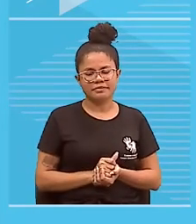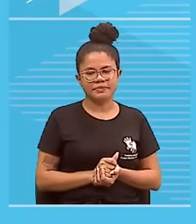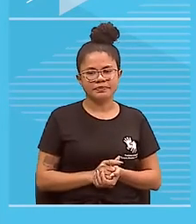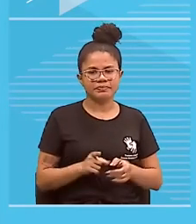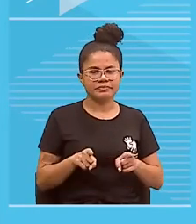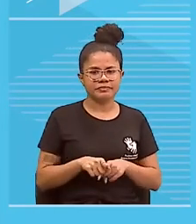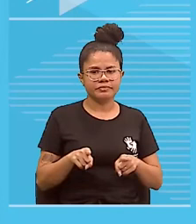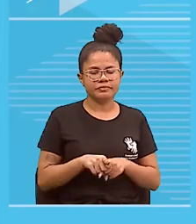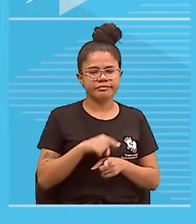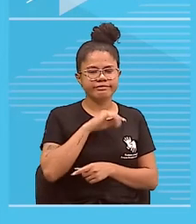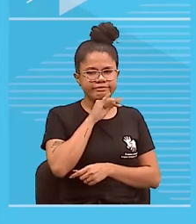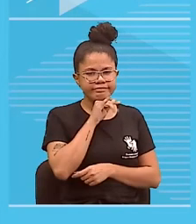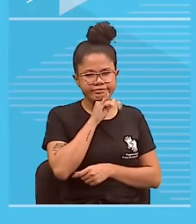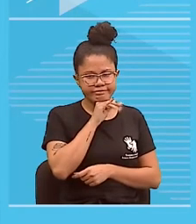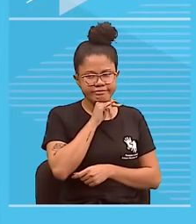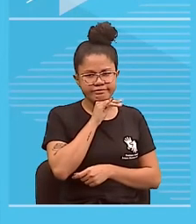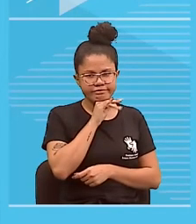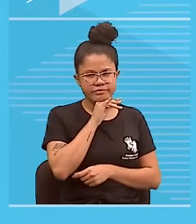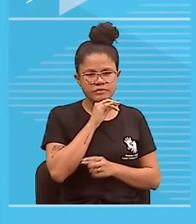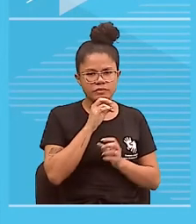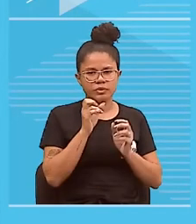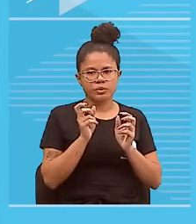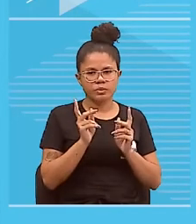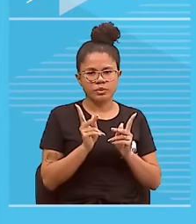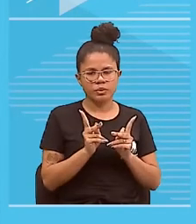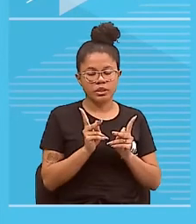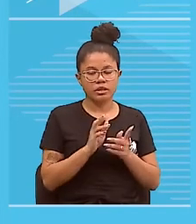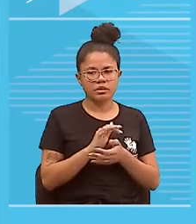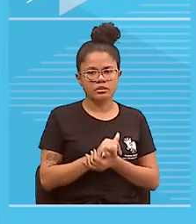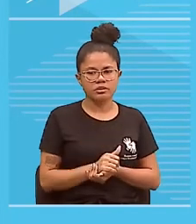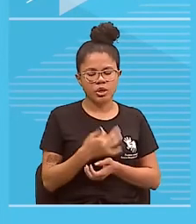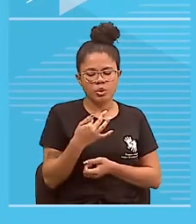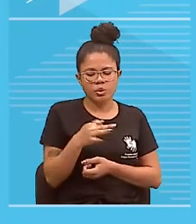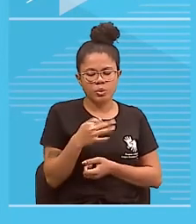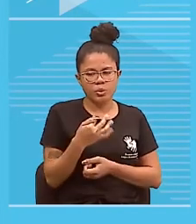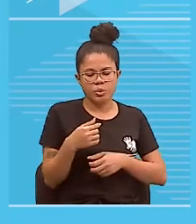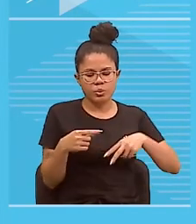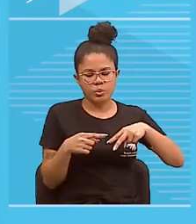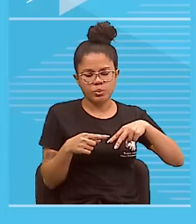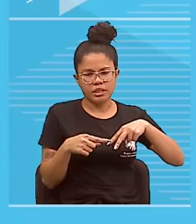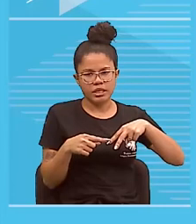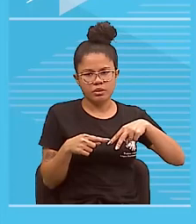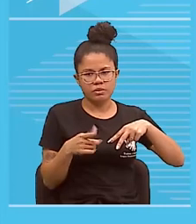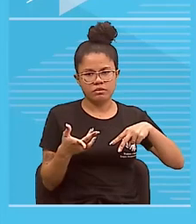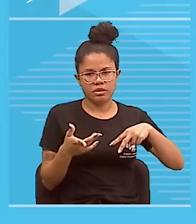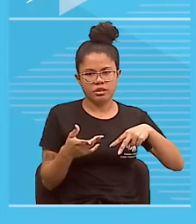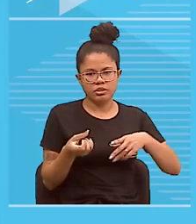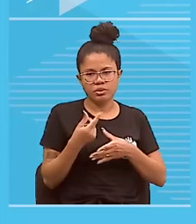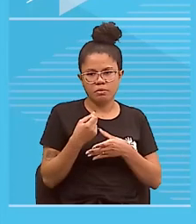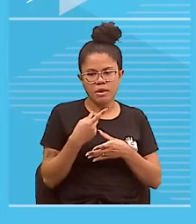gente anti-inflamatório principalmente deu uma dor no dedo a avó ele tomar